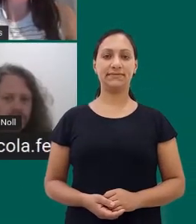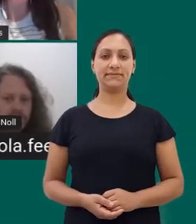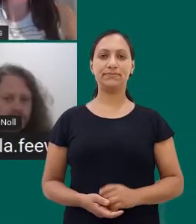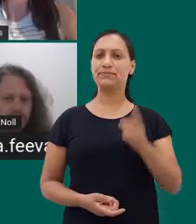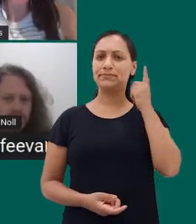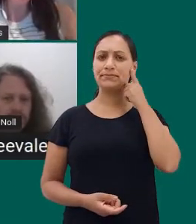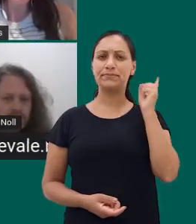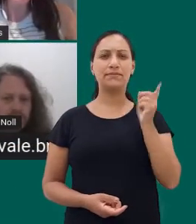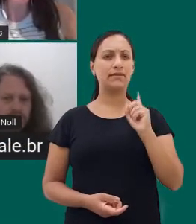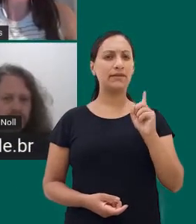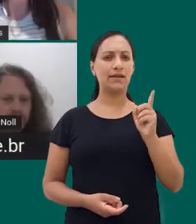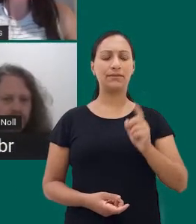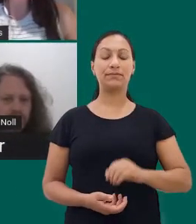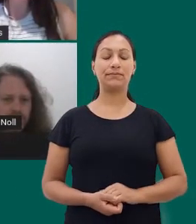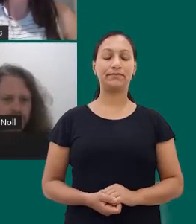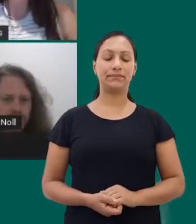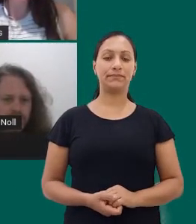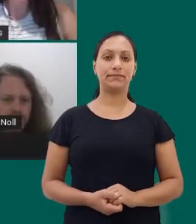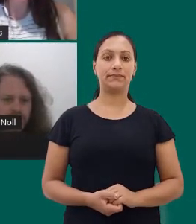Eu não estou te ouvindo, Cris.